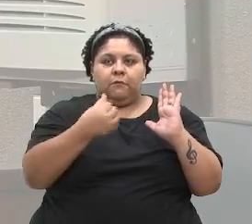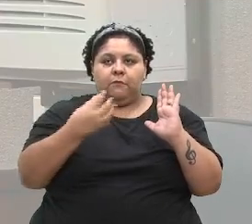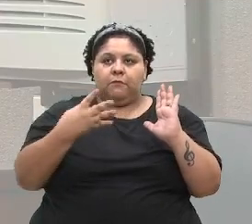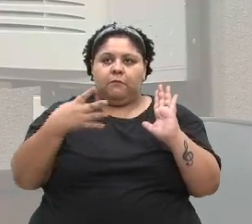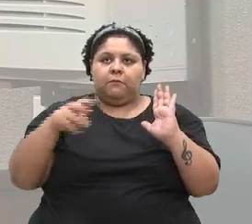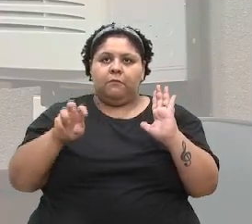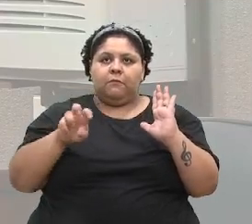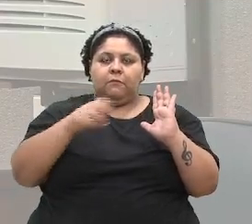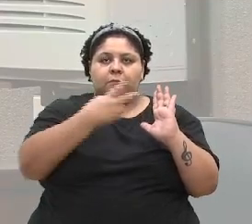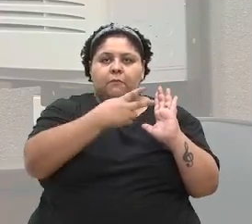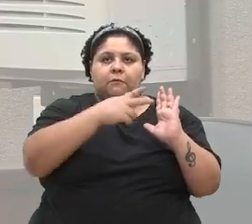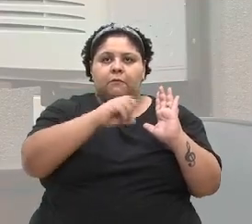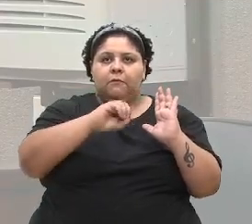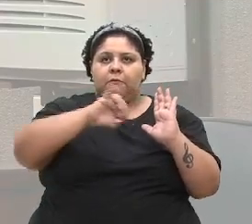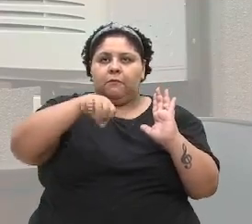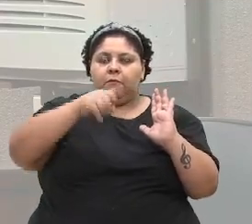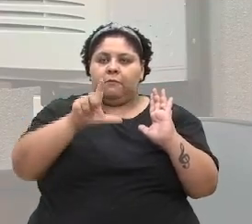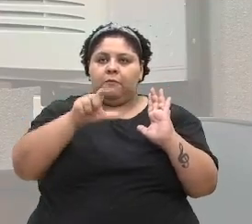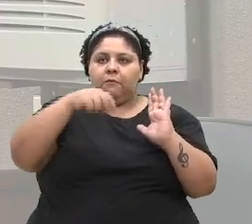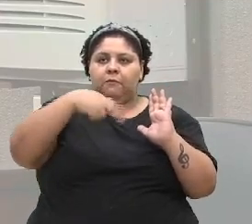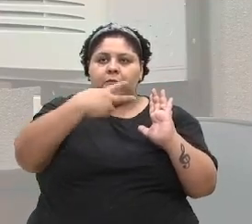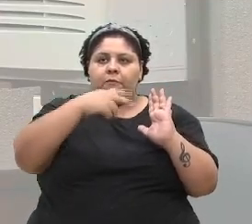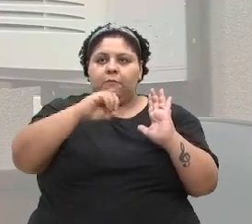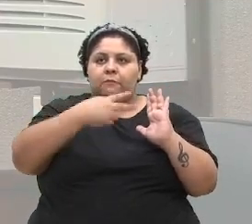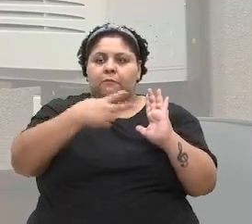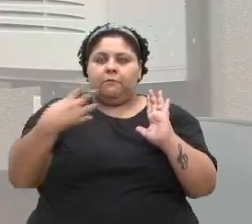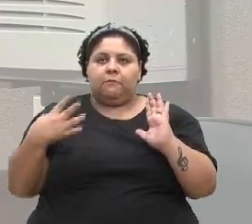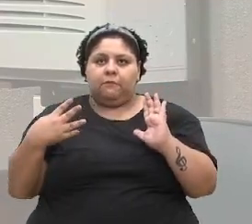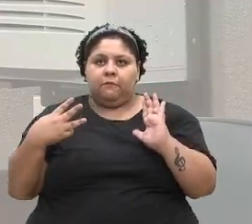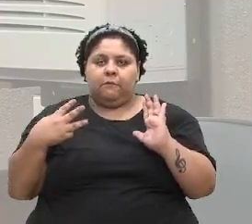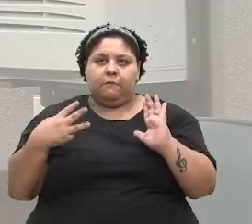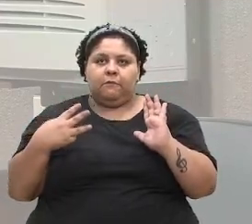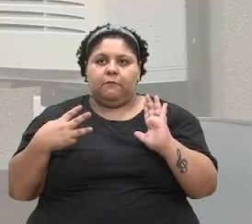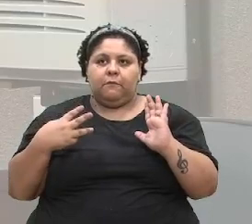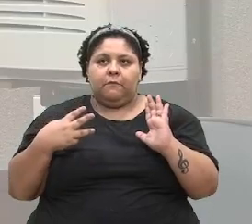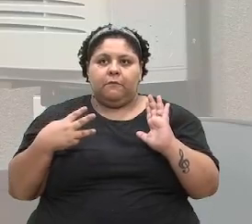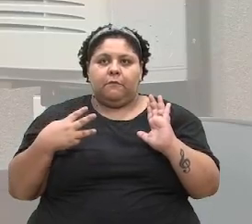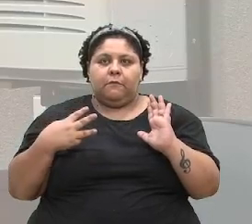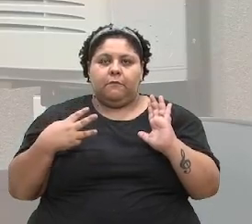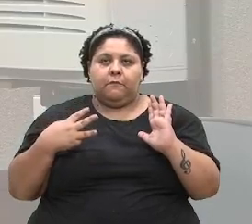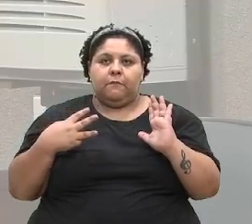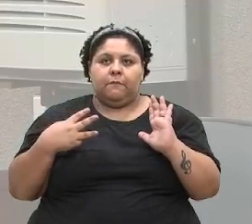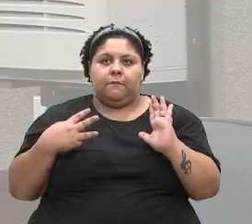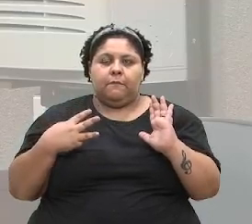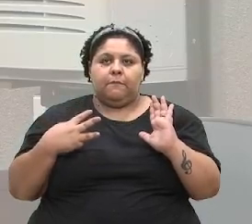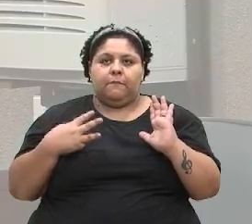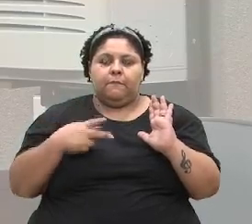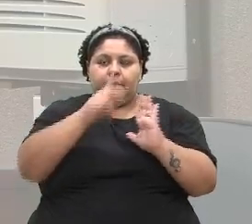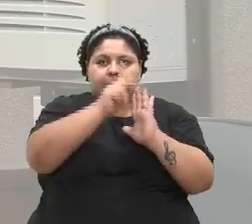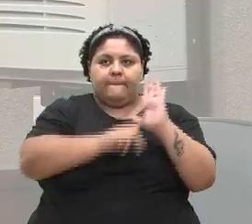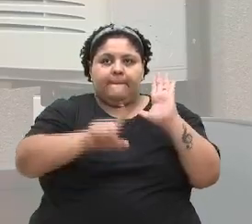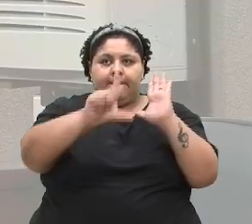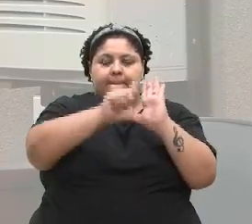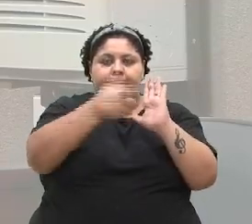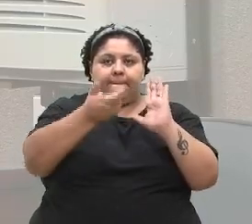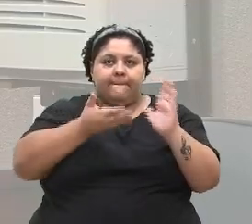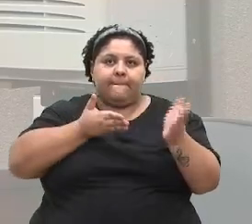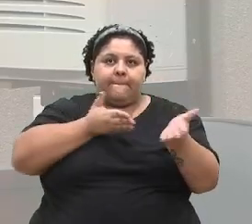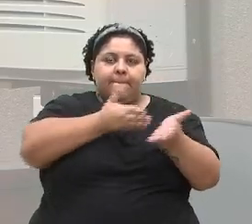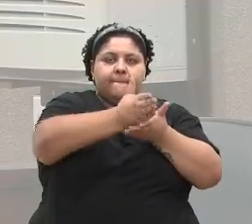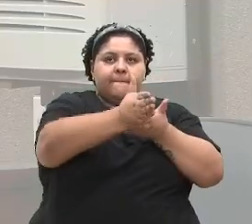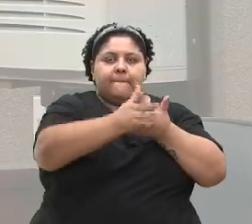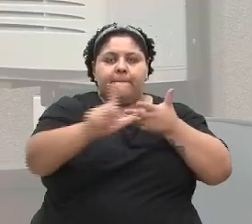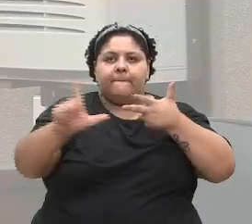22.645, de 20 de julho de 2023. Busca o presente projeto de lei autorização legislativa para adquirir